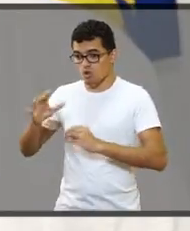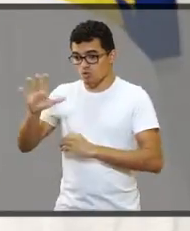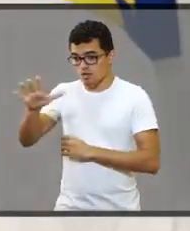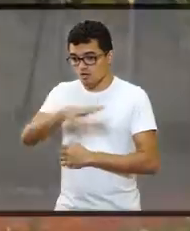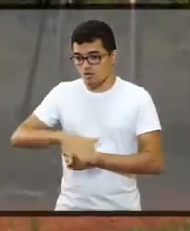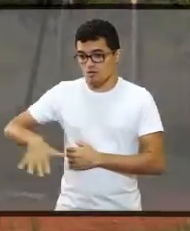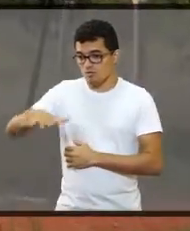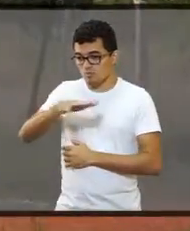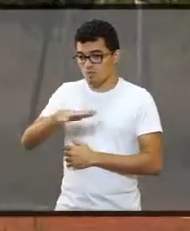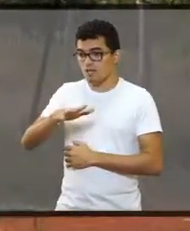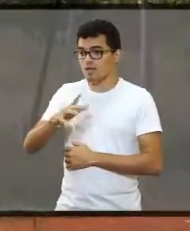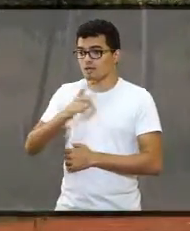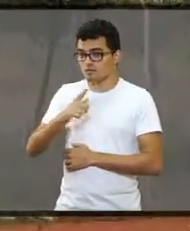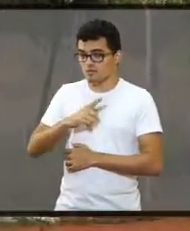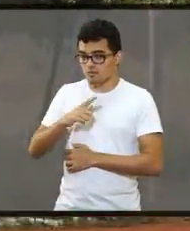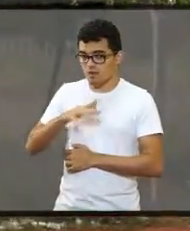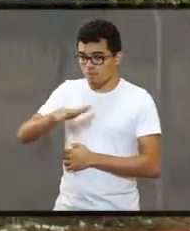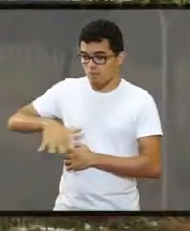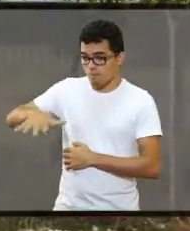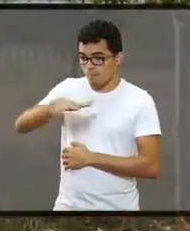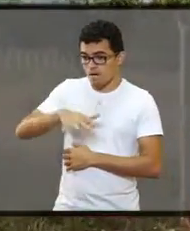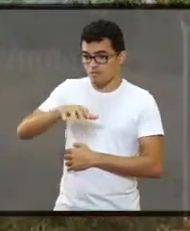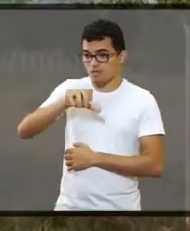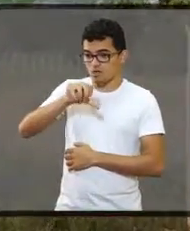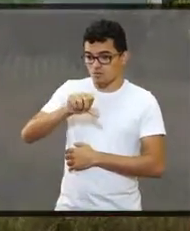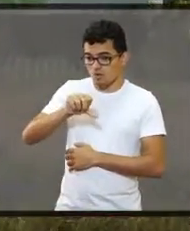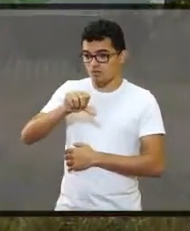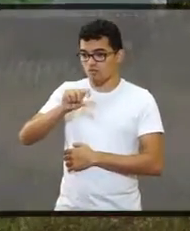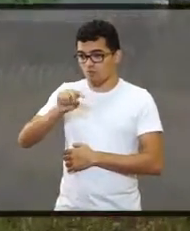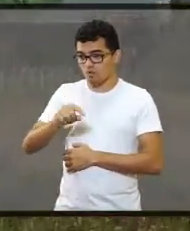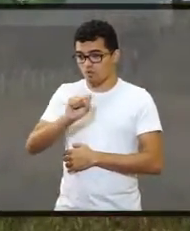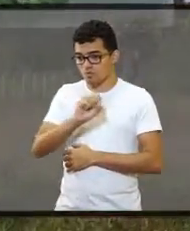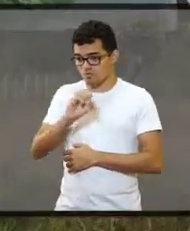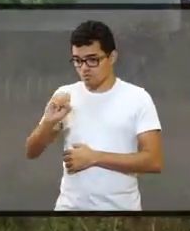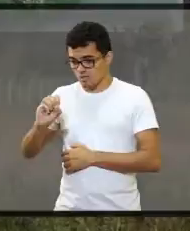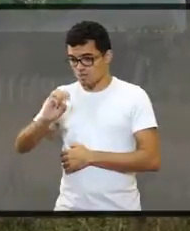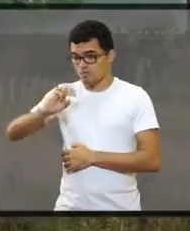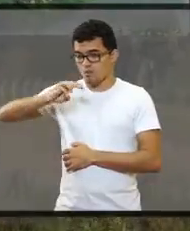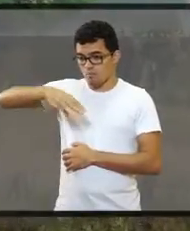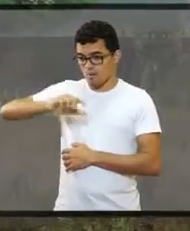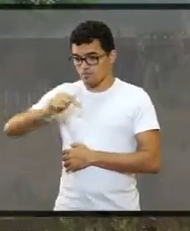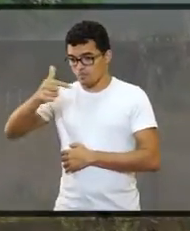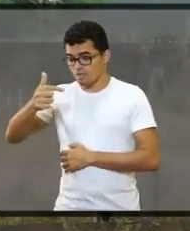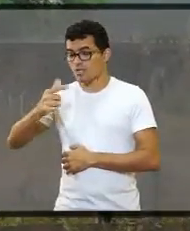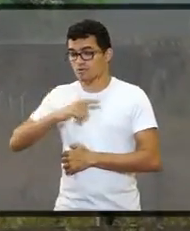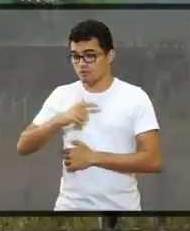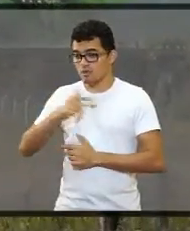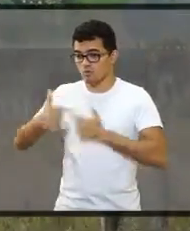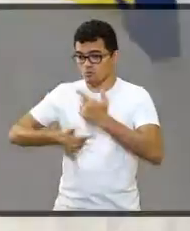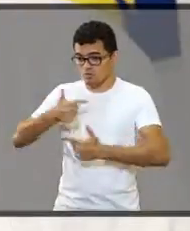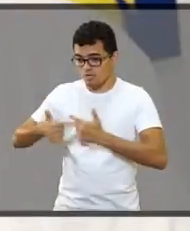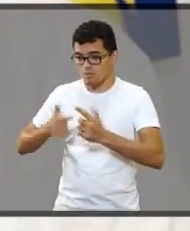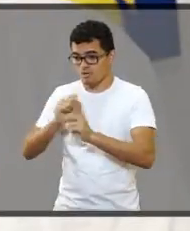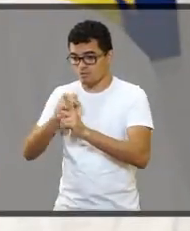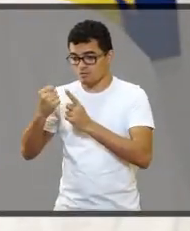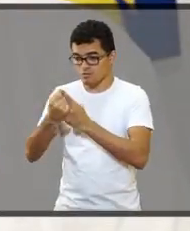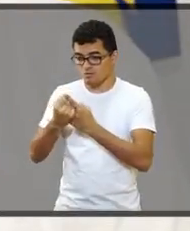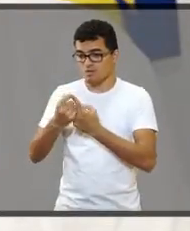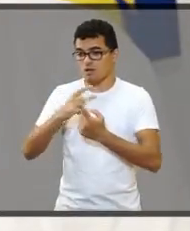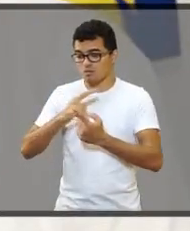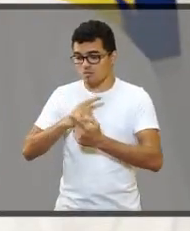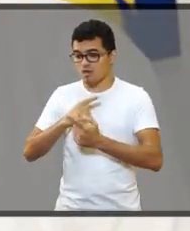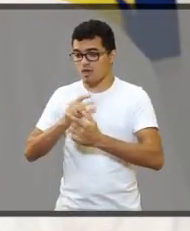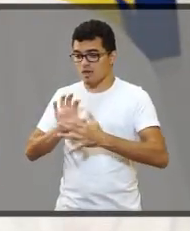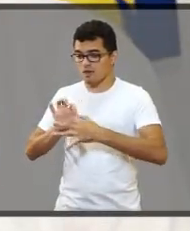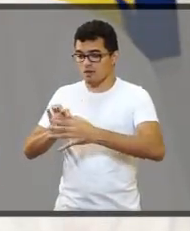onde nós temos uma área de 9.800 metros quadrados, e nós queremos desenvolver um trabalho muito grande social, na parte do